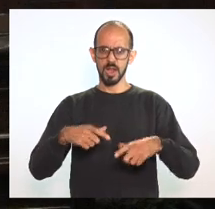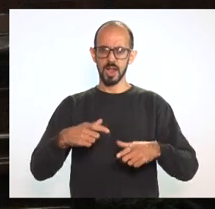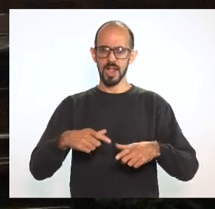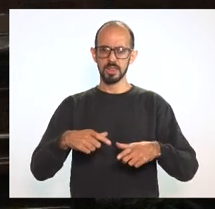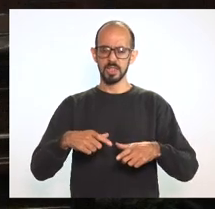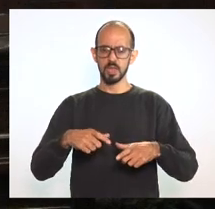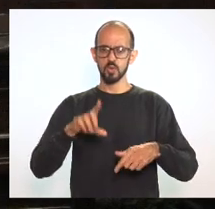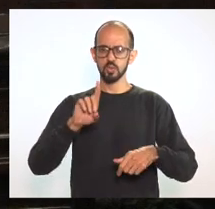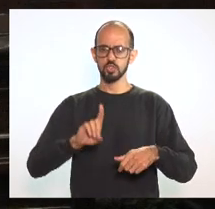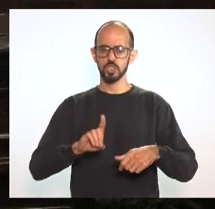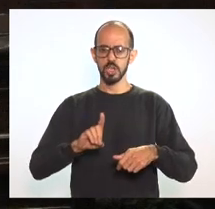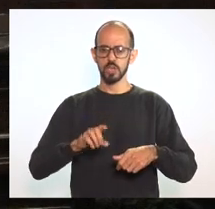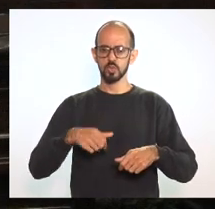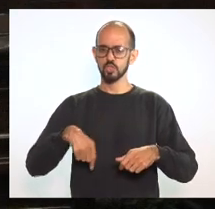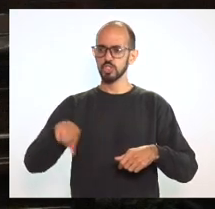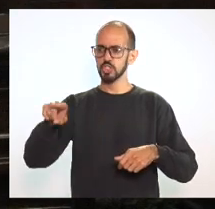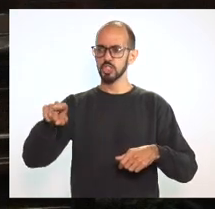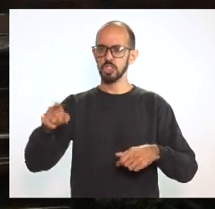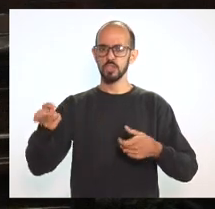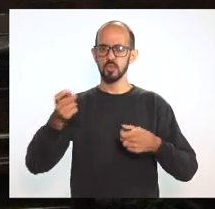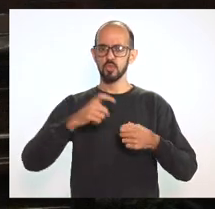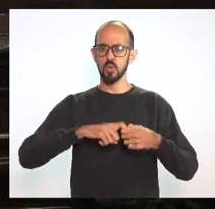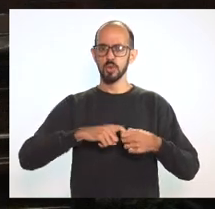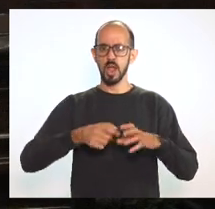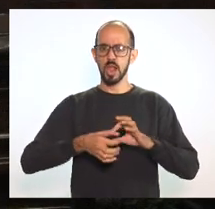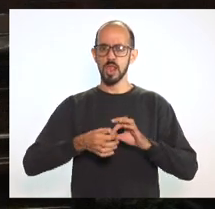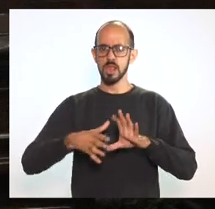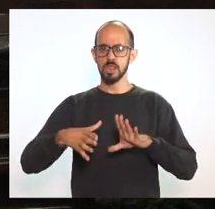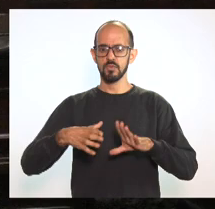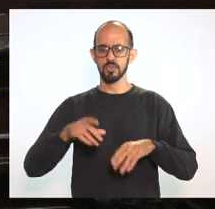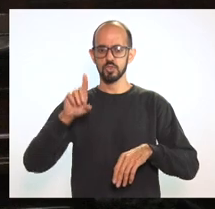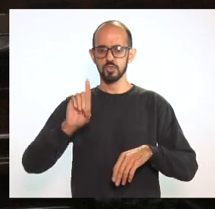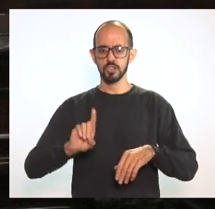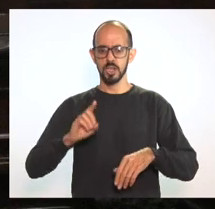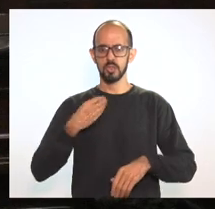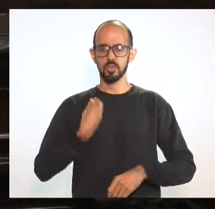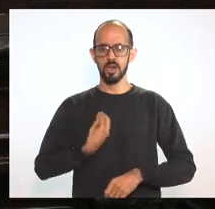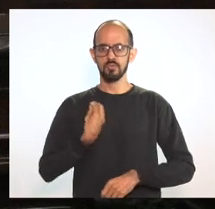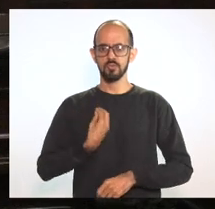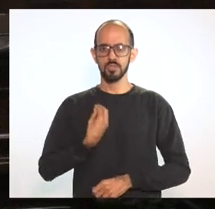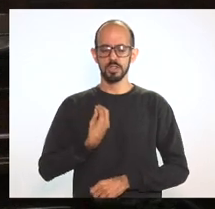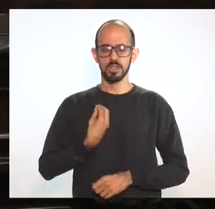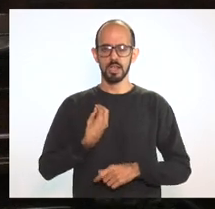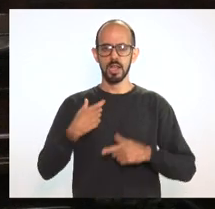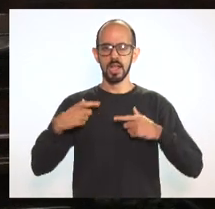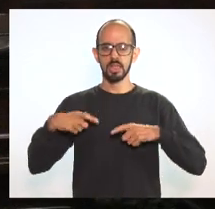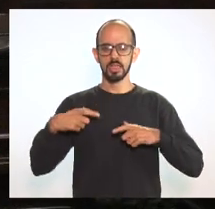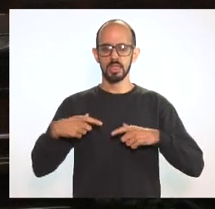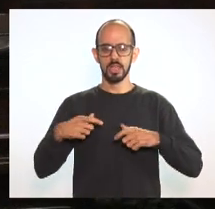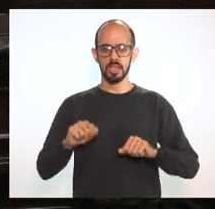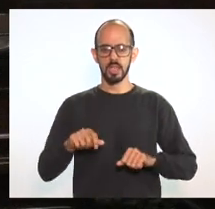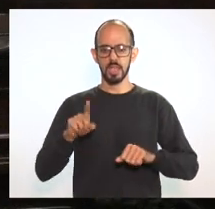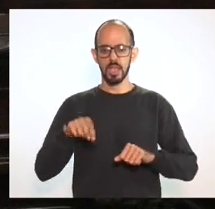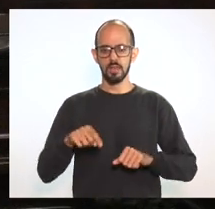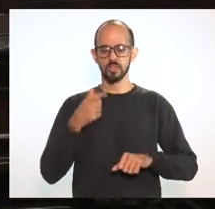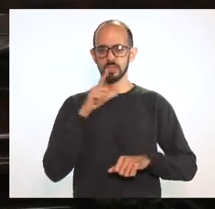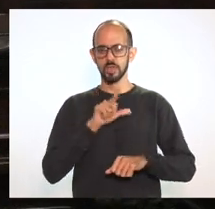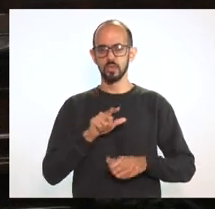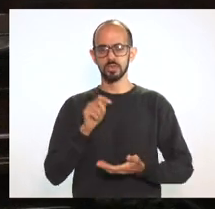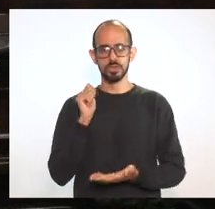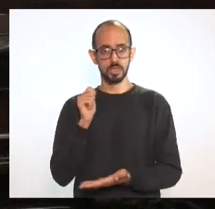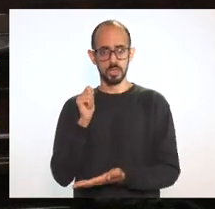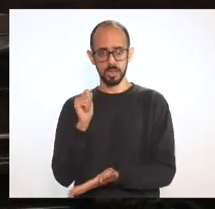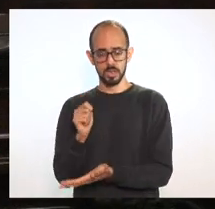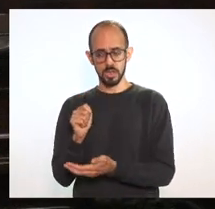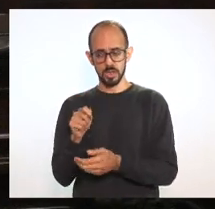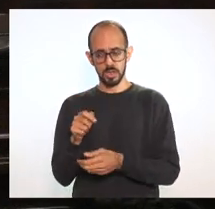vir? Cadê o direito à vida? Direito à vida é você poder sustentar seu filho,